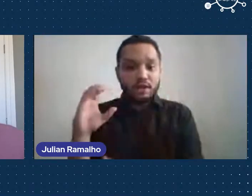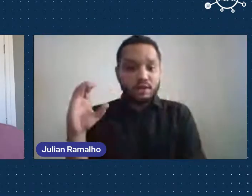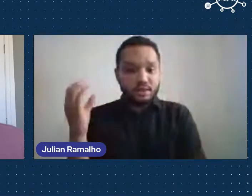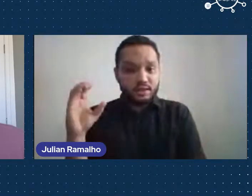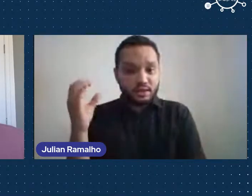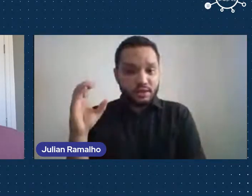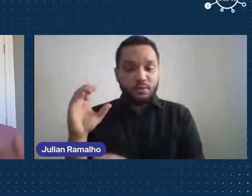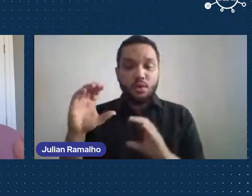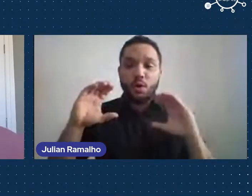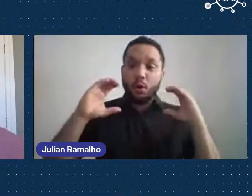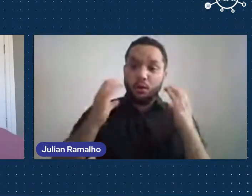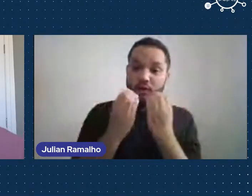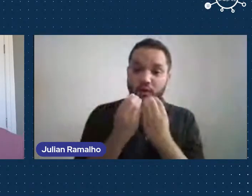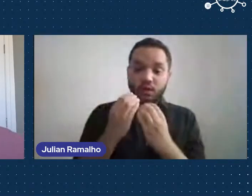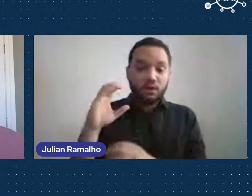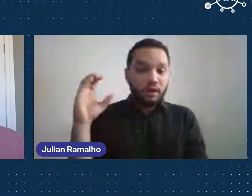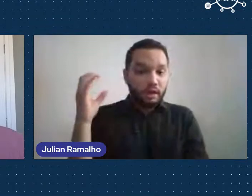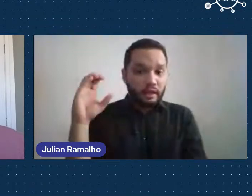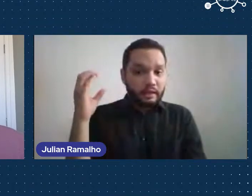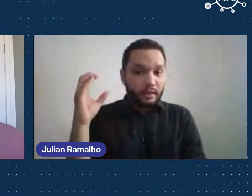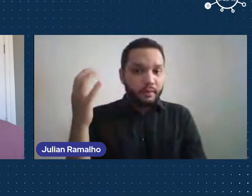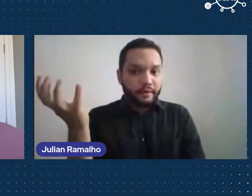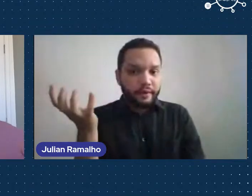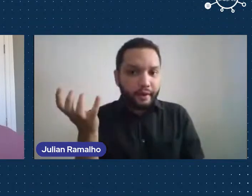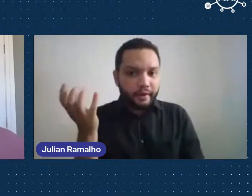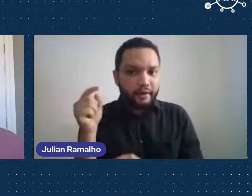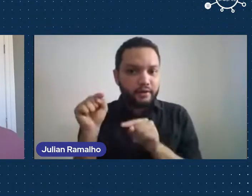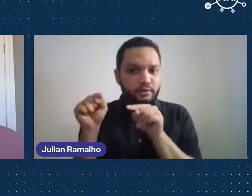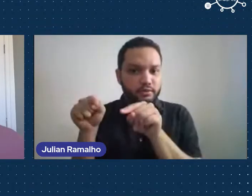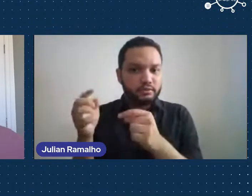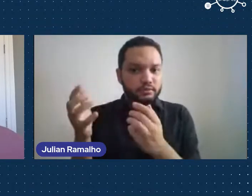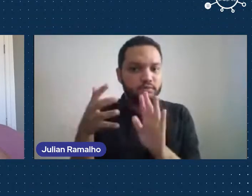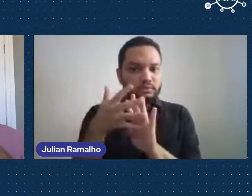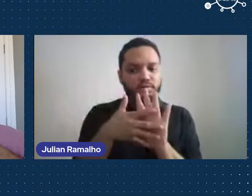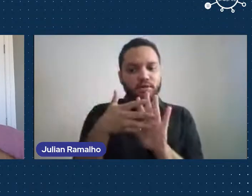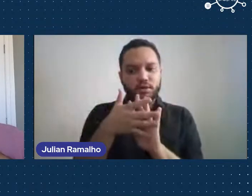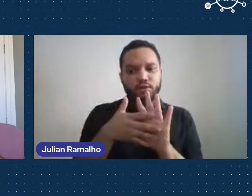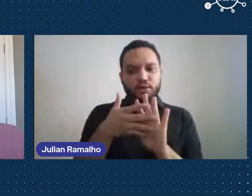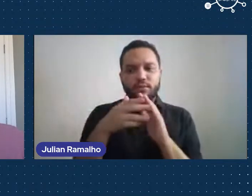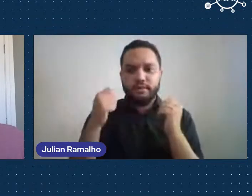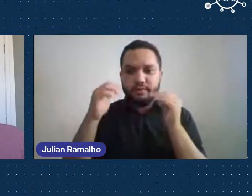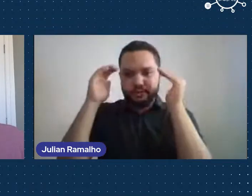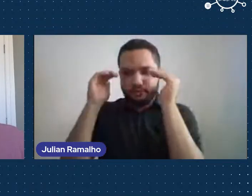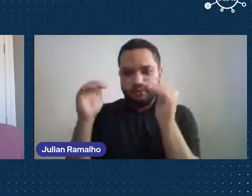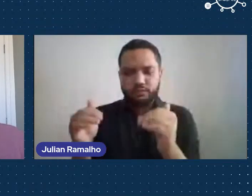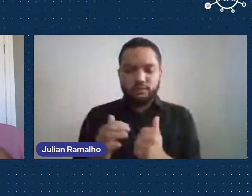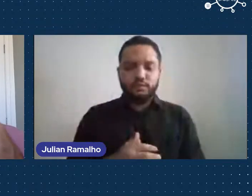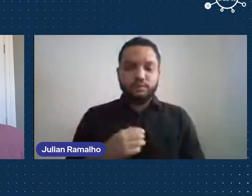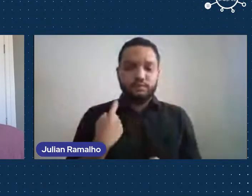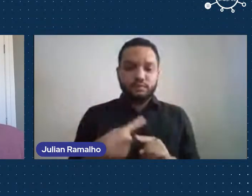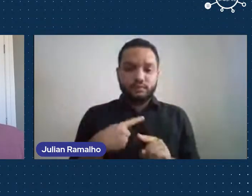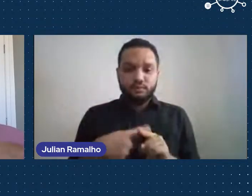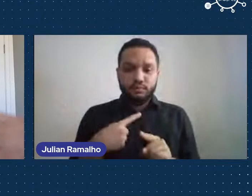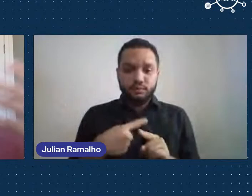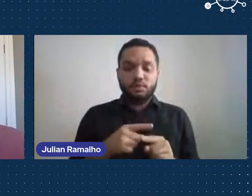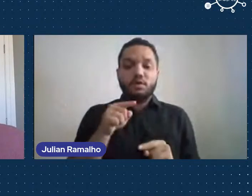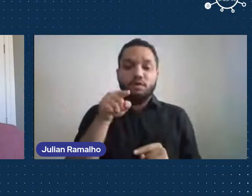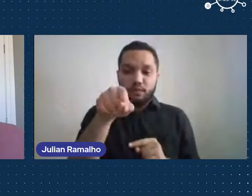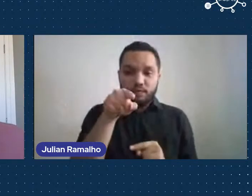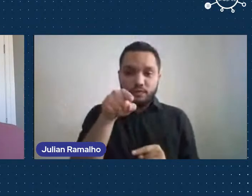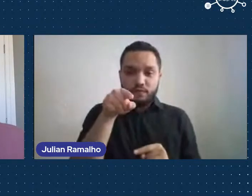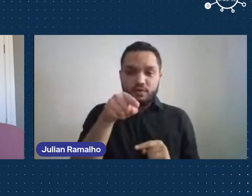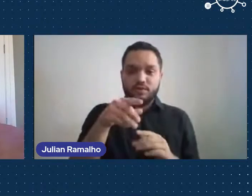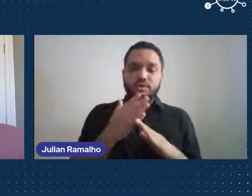comunidade acadêmica espera, né, desse texto. Porque quando você se propõe a entrar